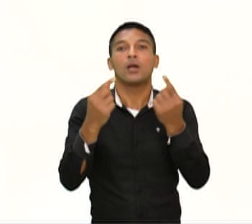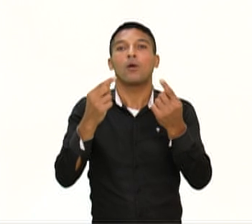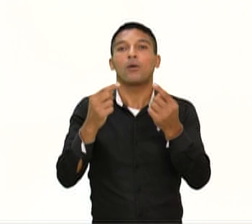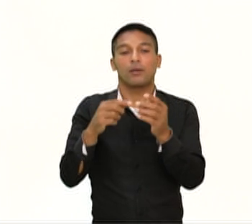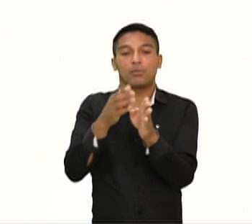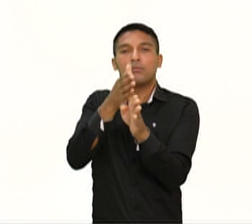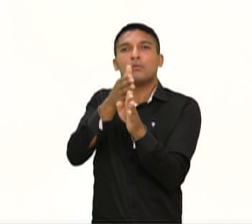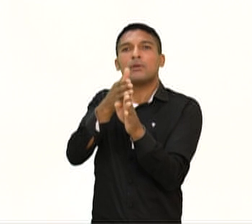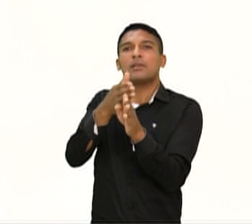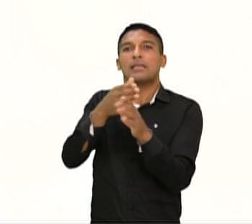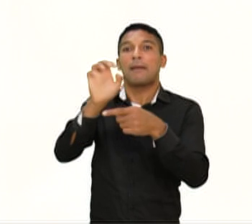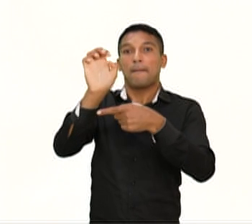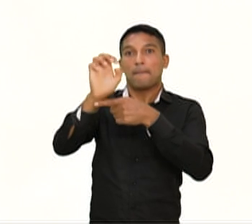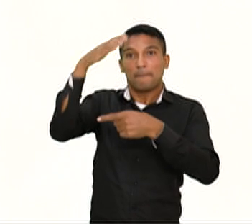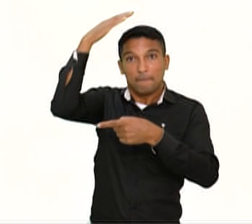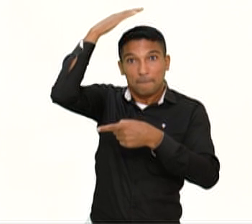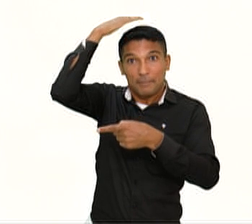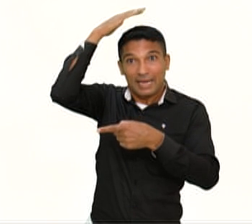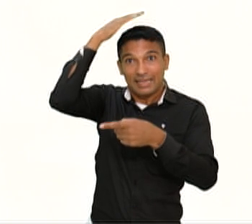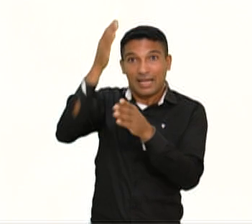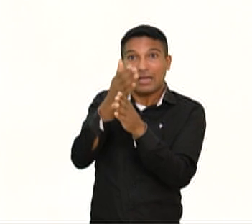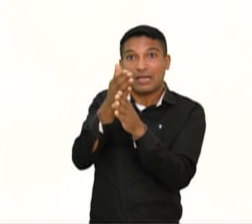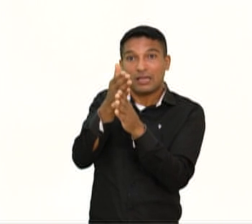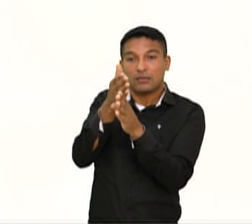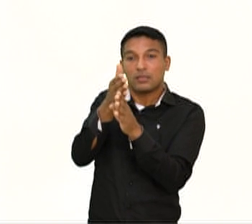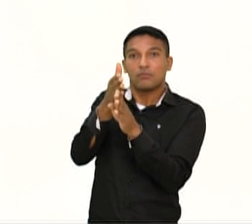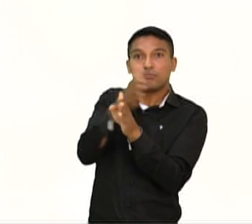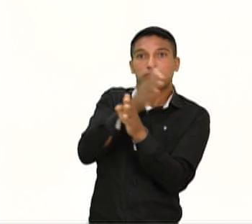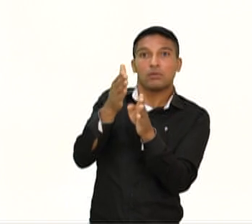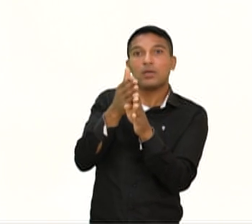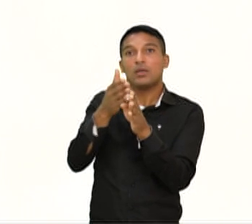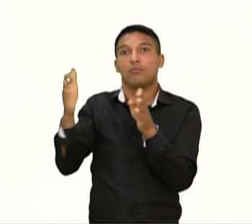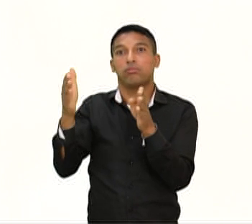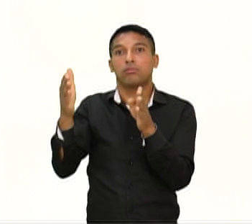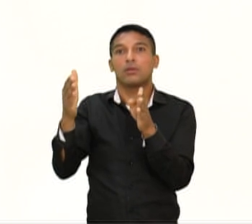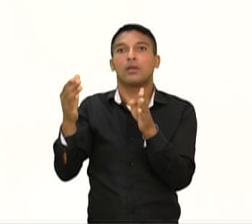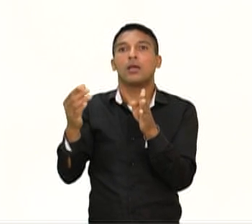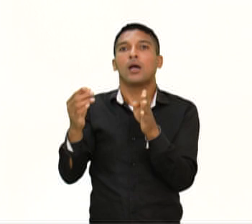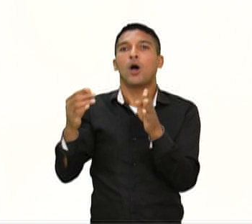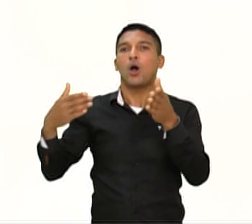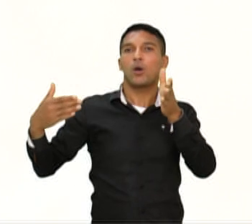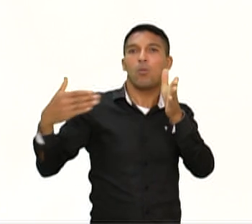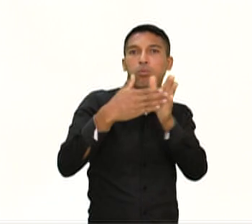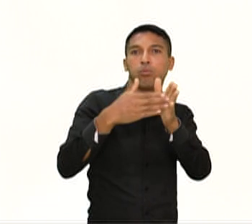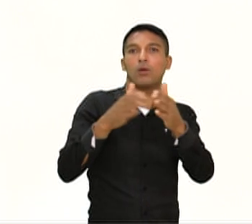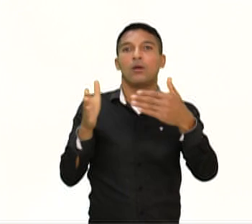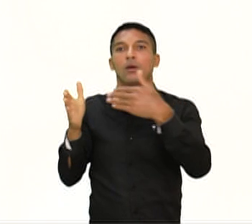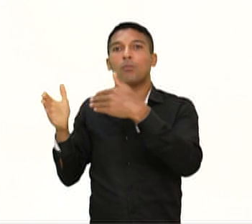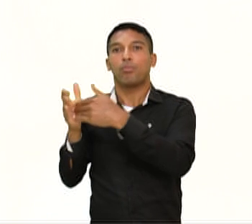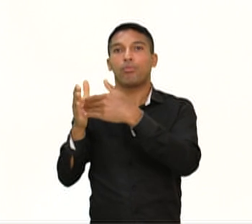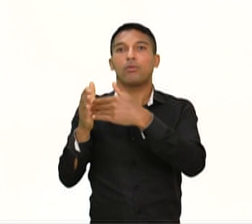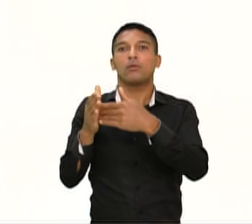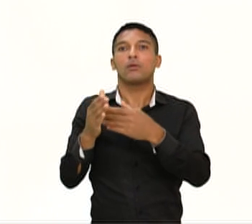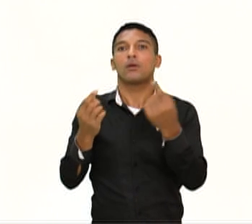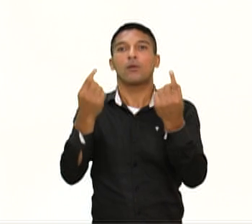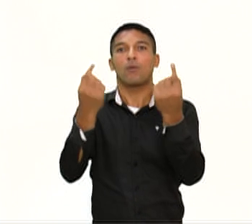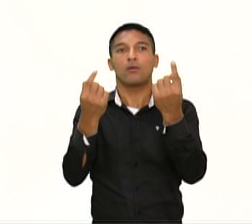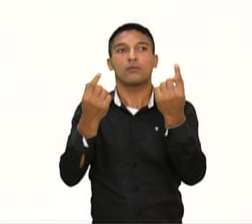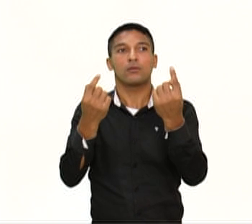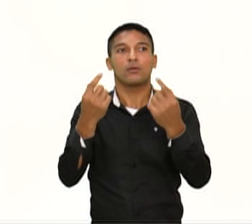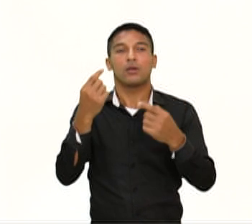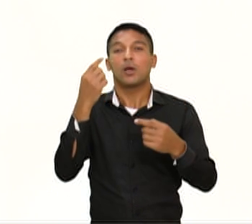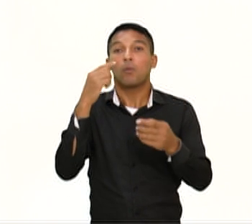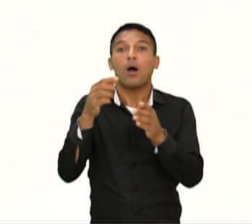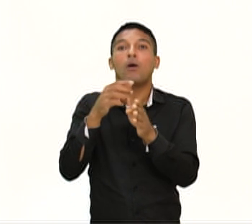limite territorial do estado do Paraná, exceto, veja que está colocado limite, então observe, nós vamos fazer